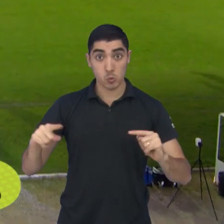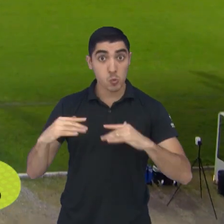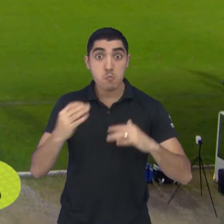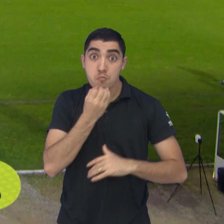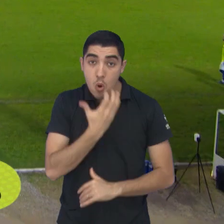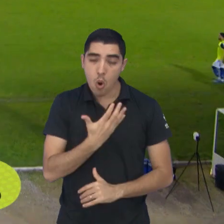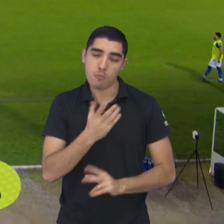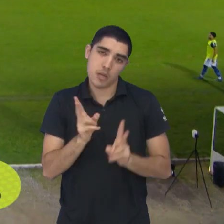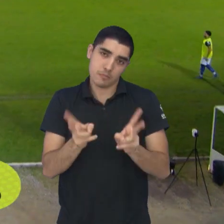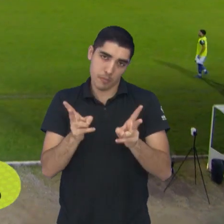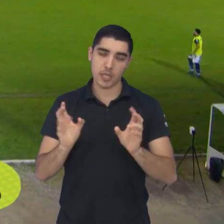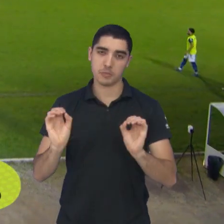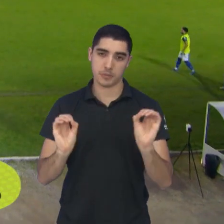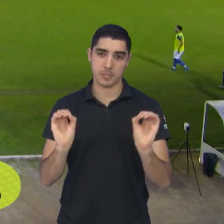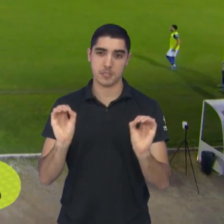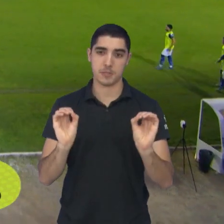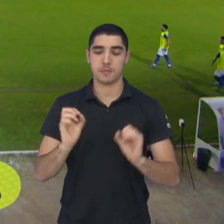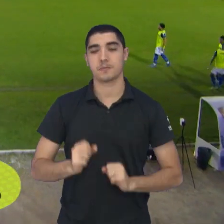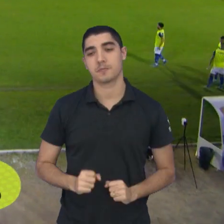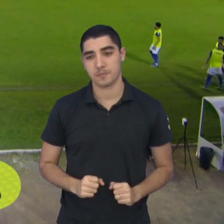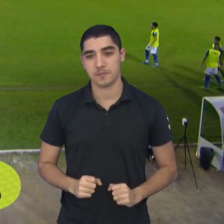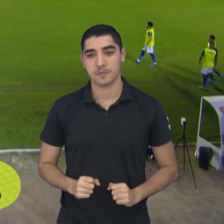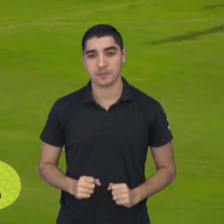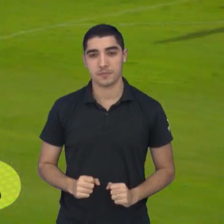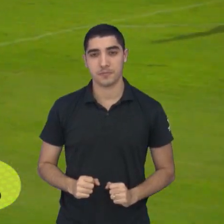movimentado, continuava no 0-0.